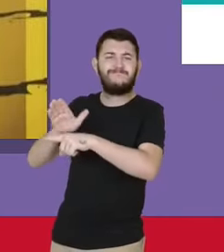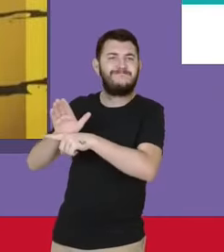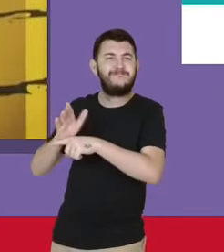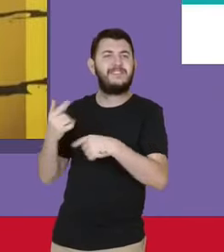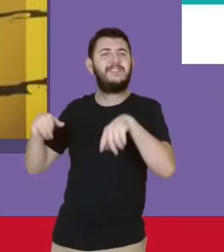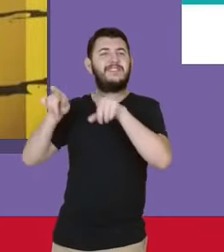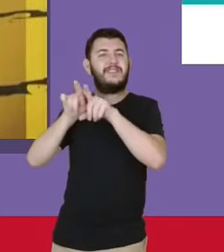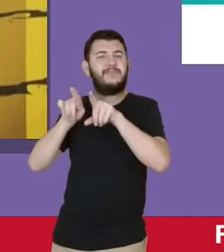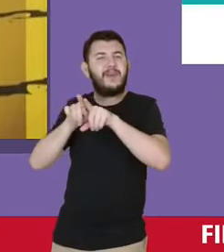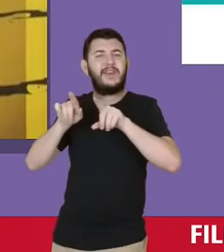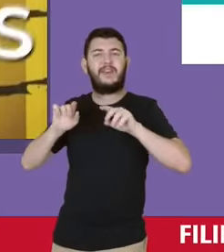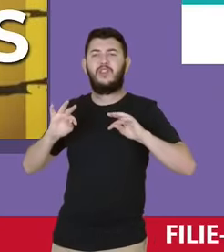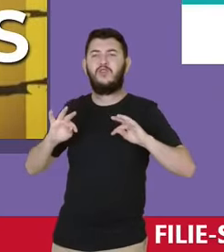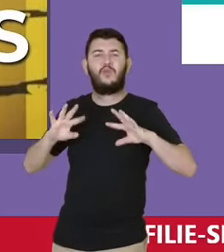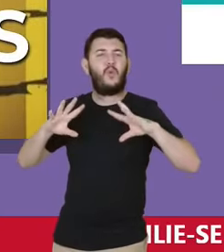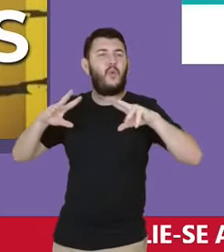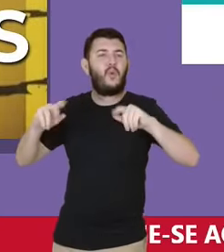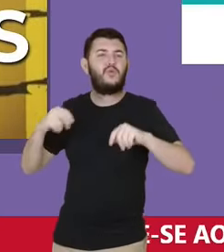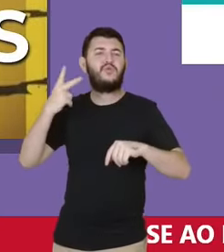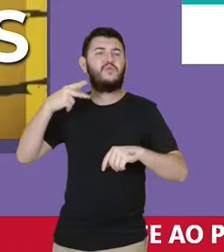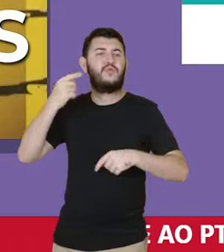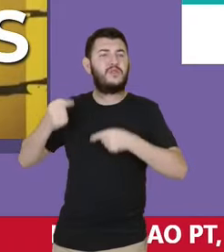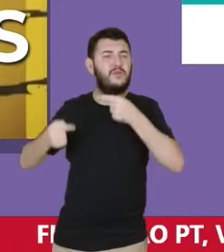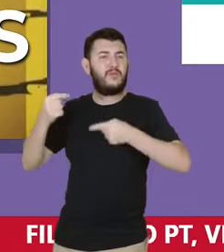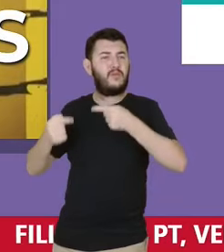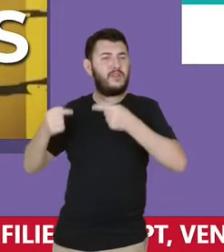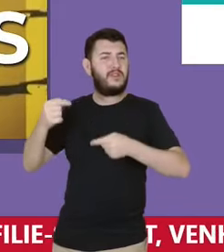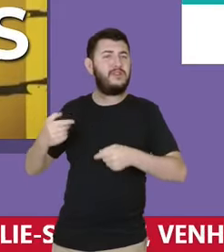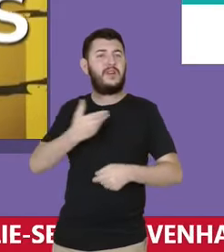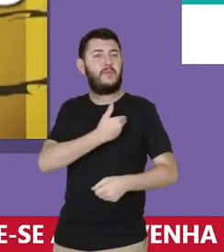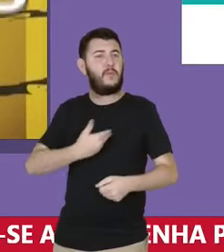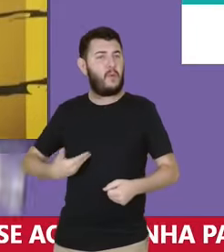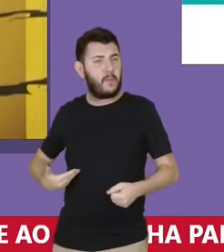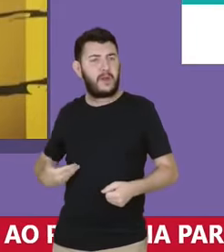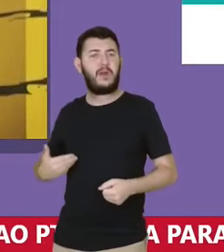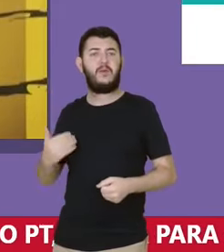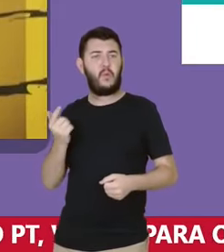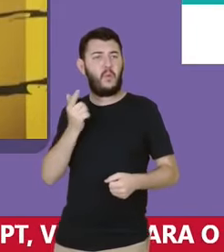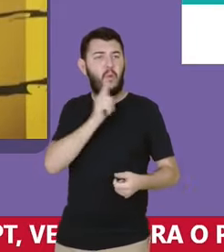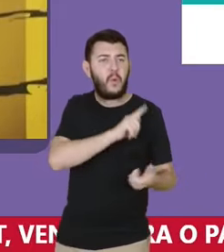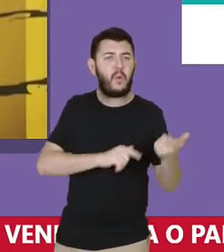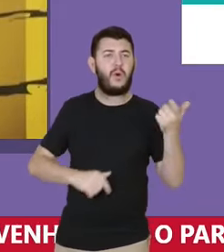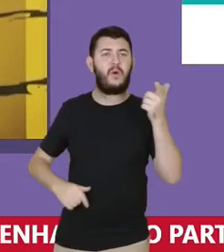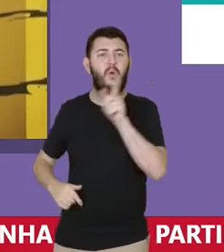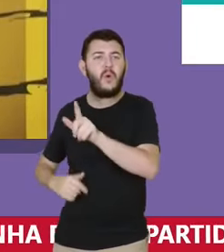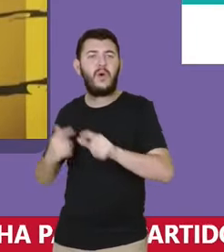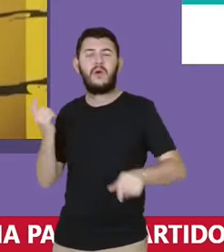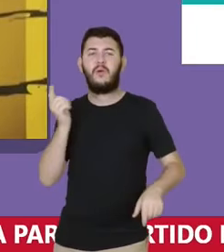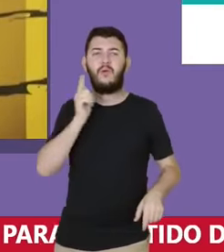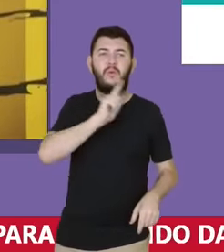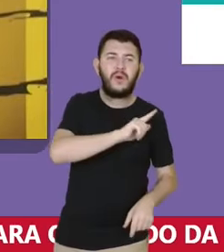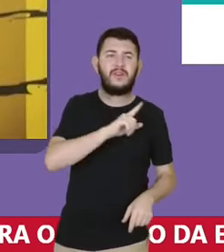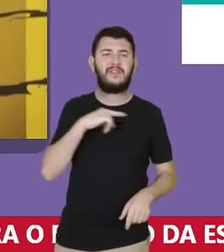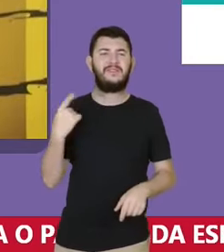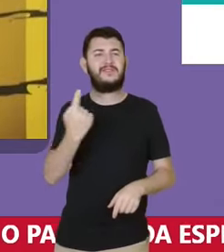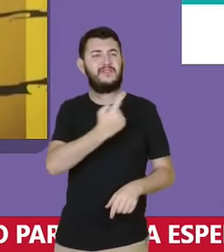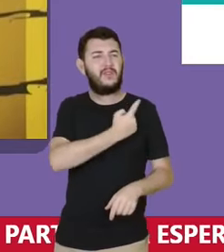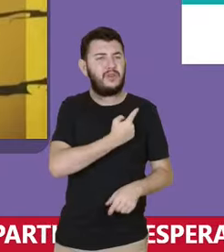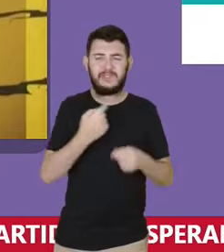Todas essas políticas públicas, né, que tinham sido conquistadas, nós temos observado que elas têm